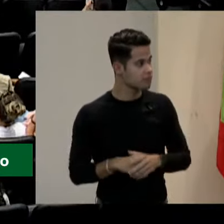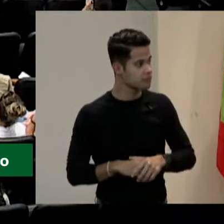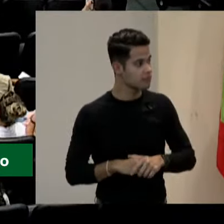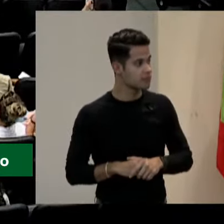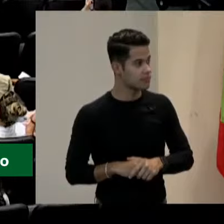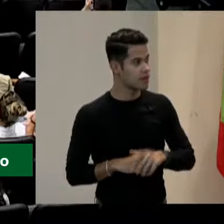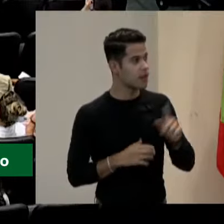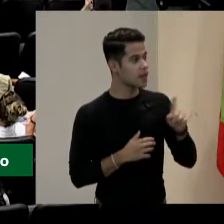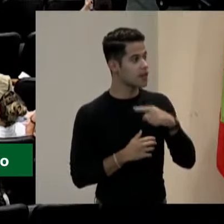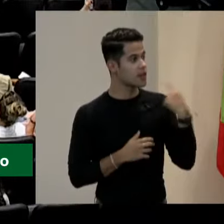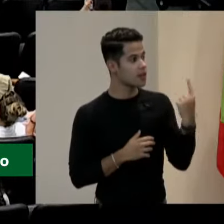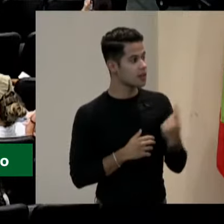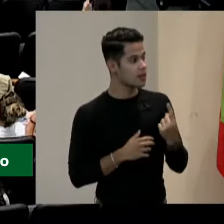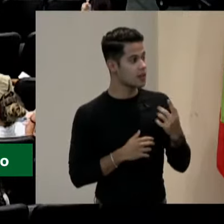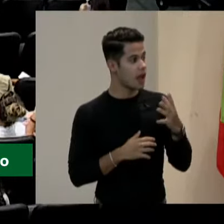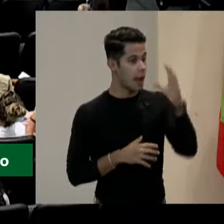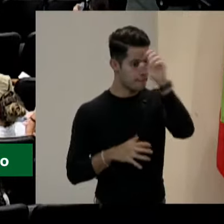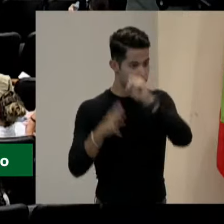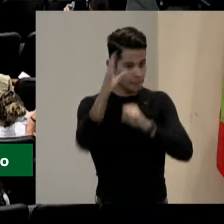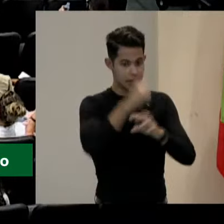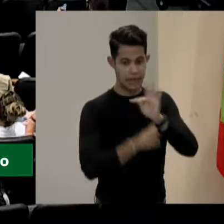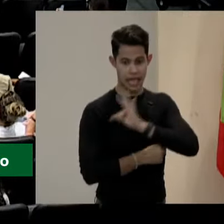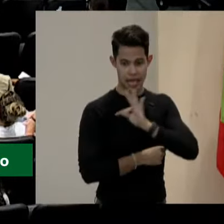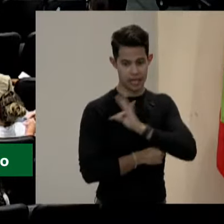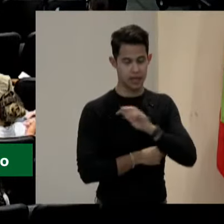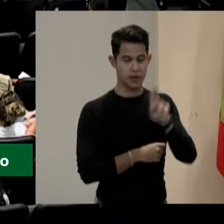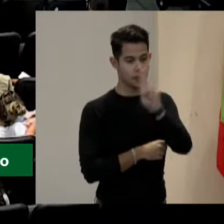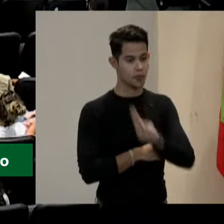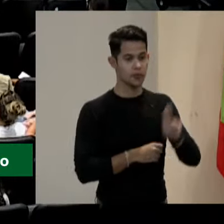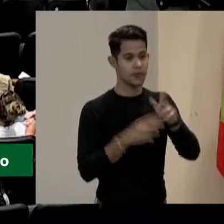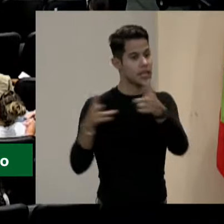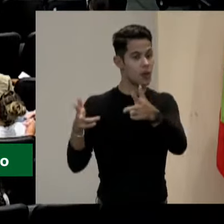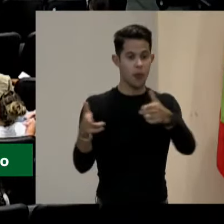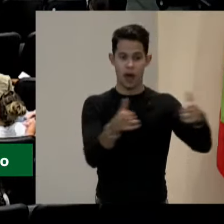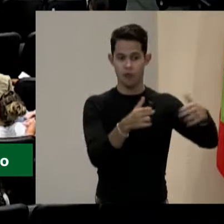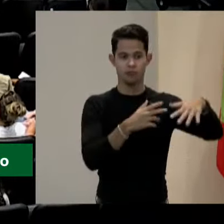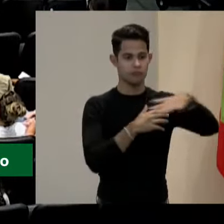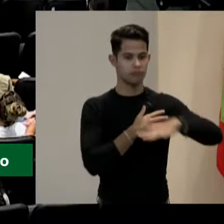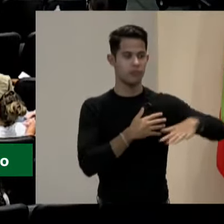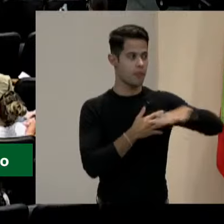aprendemos uma técnica e queremos aplicar a mesma técnica para todas as pessoas com deficiência.